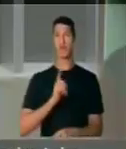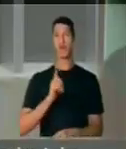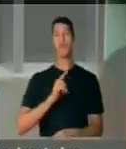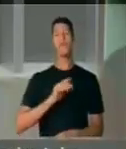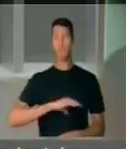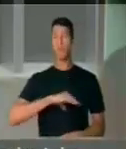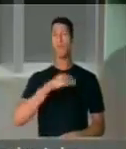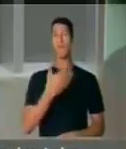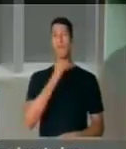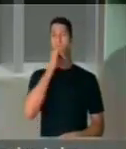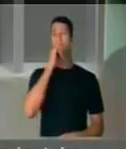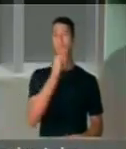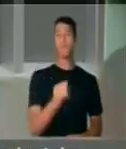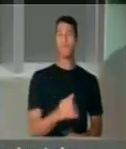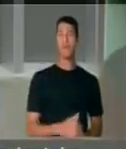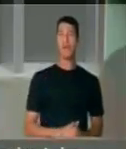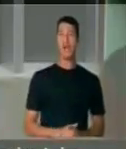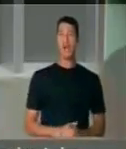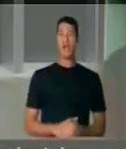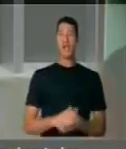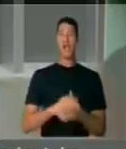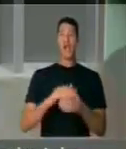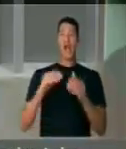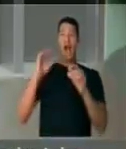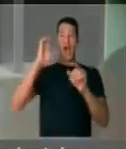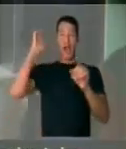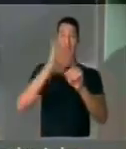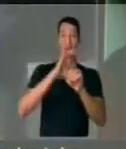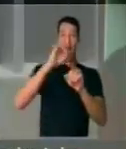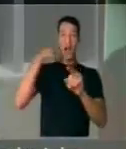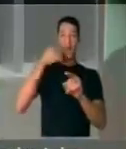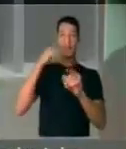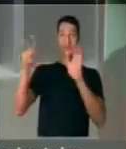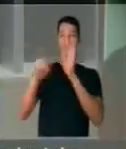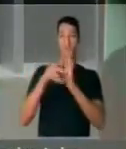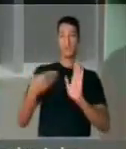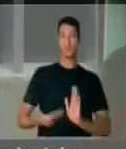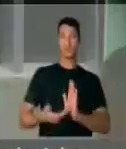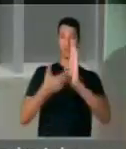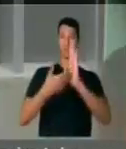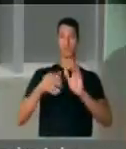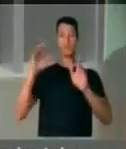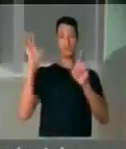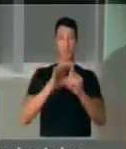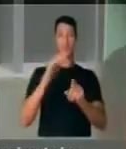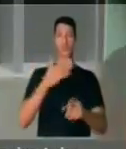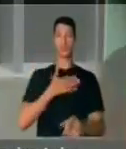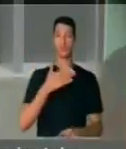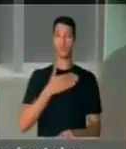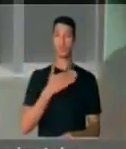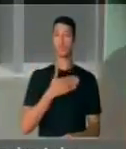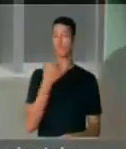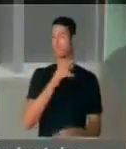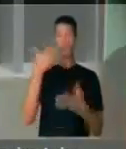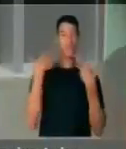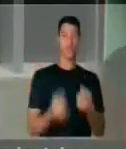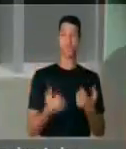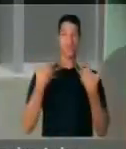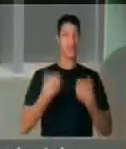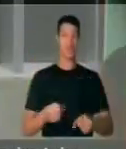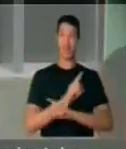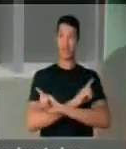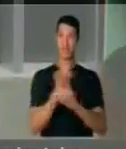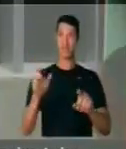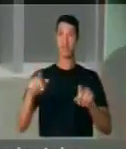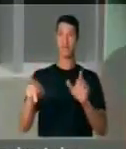tenho coragem para dizer: atacou um deputado, mexeu com a Câmara, mexeu comigo. Não vamos admitir